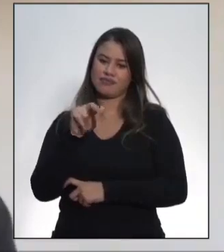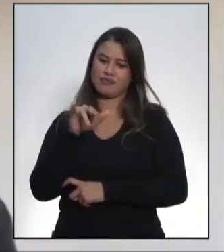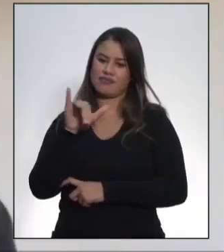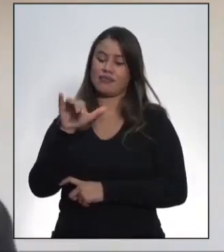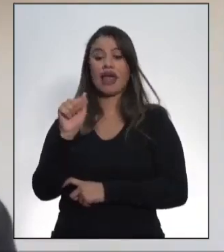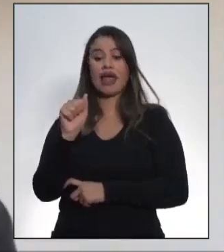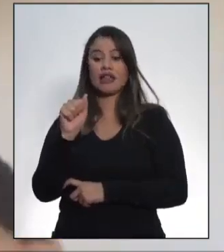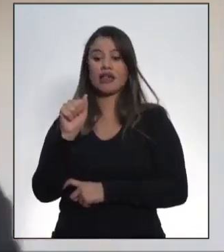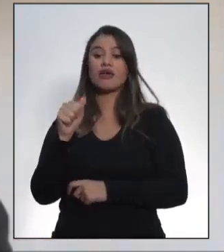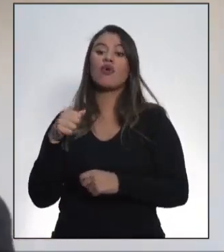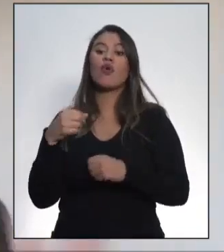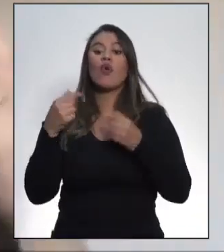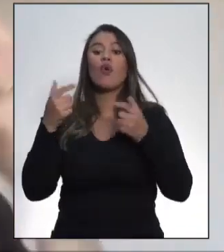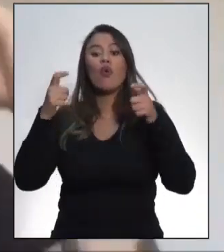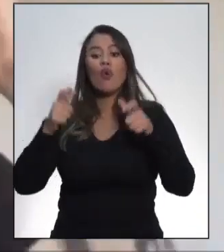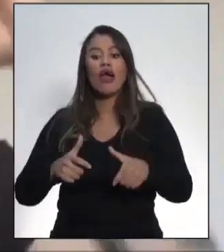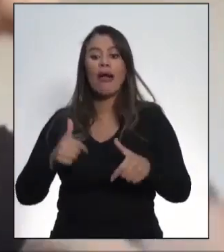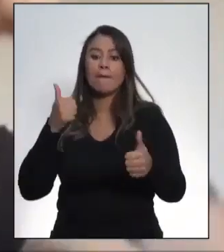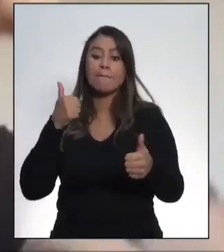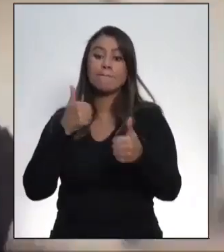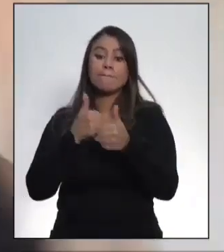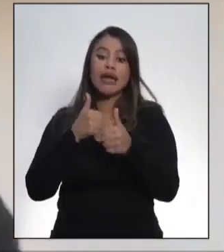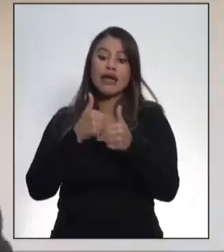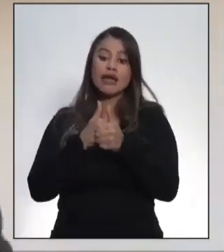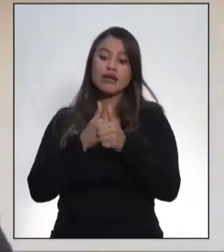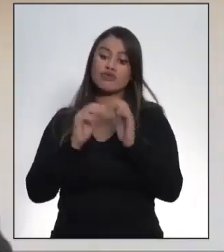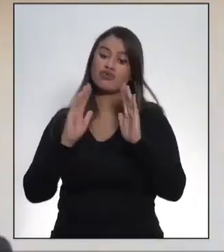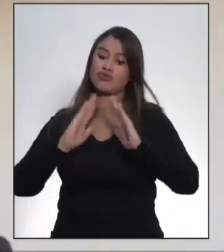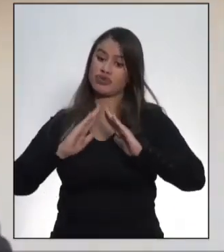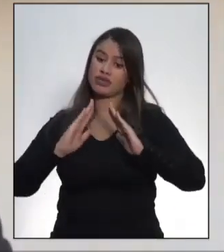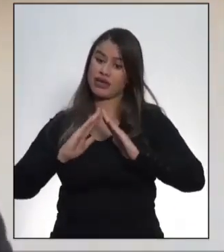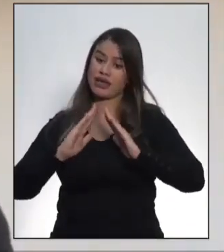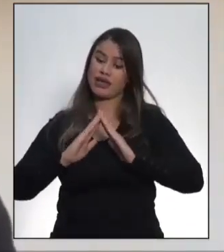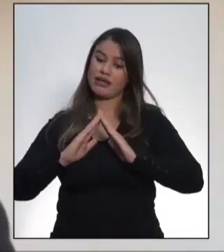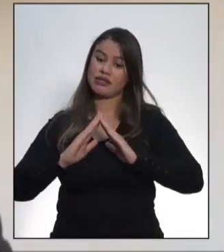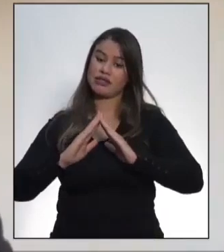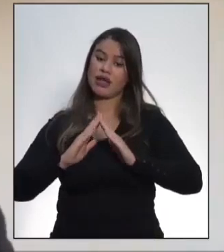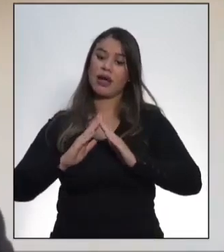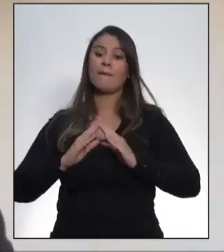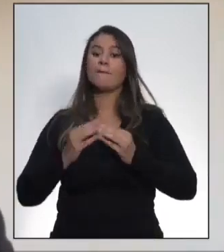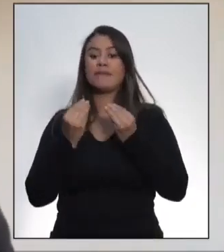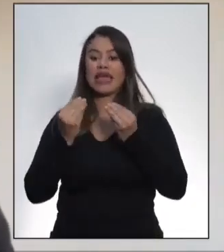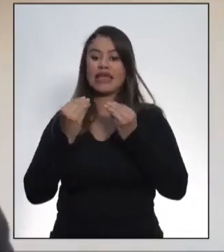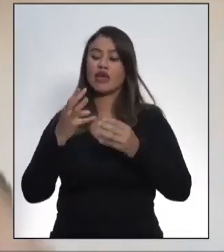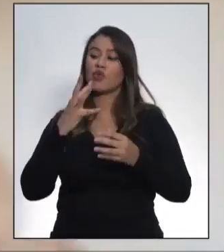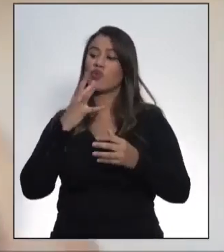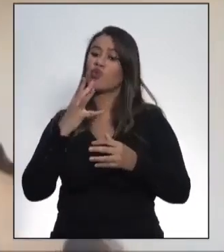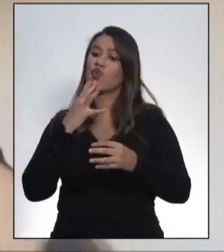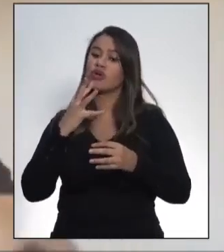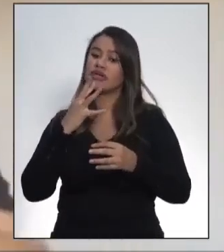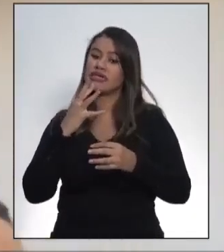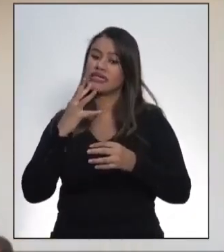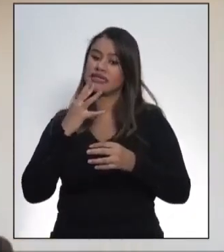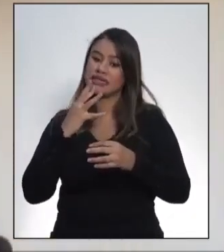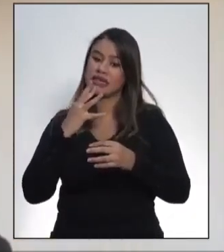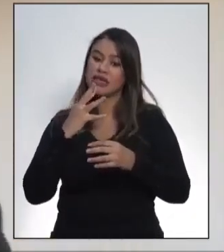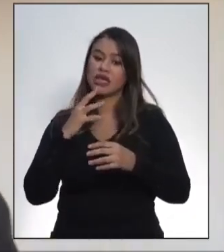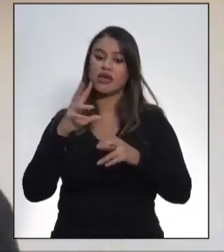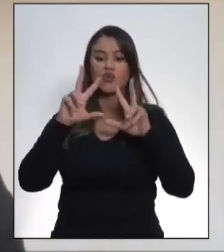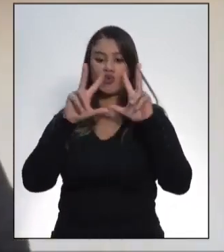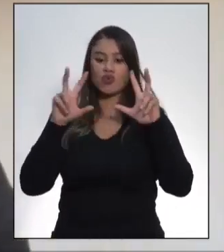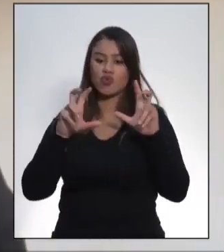sua casa, ou na melhor possível com a sua ambição, para que você conheça o máximo possível sobre esse